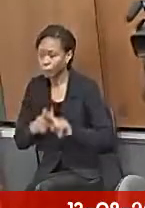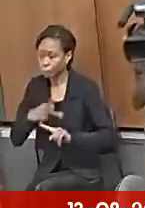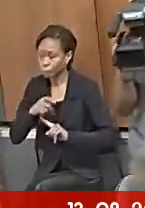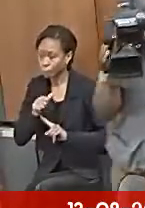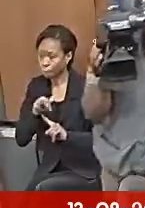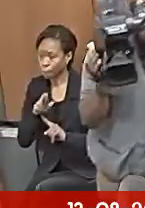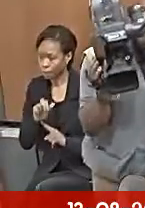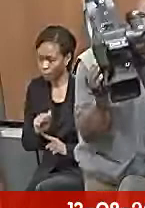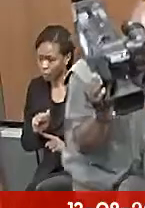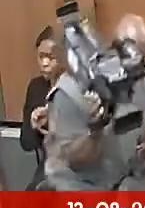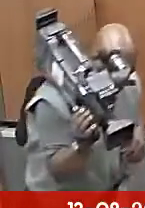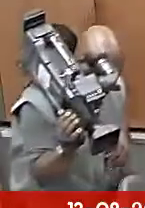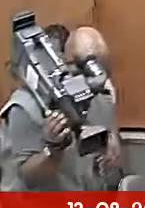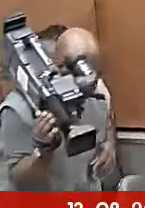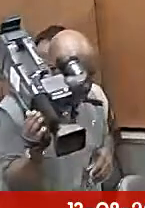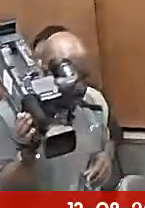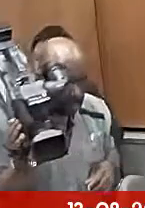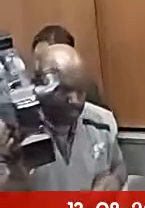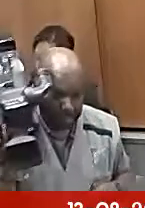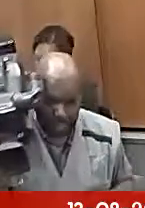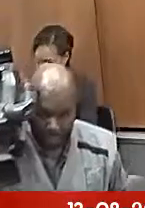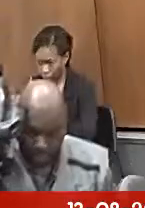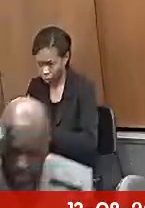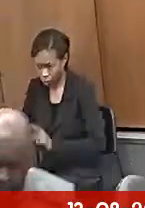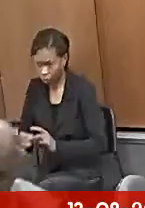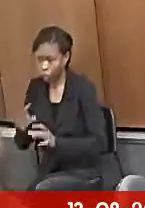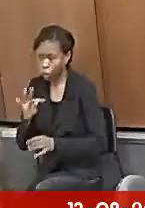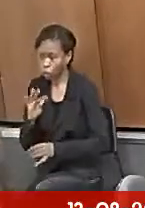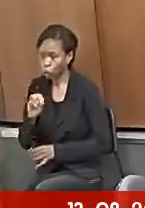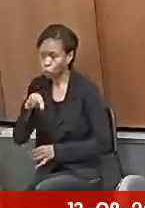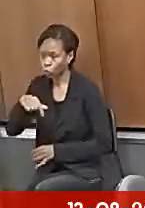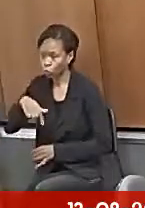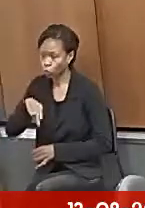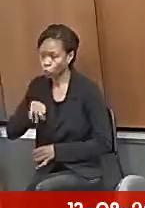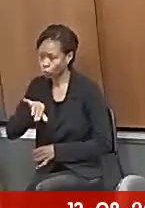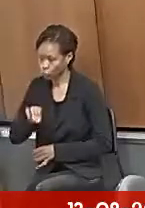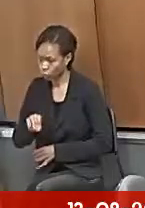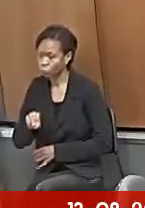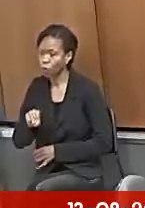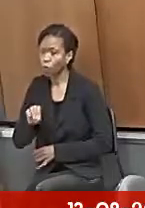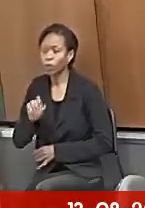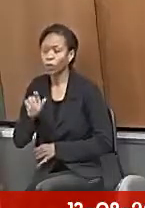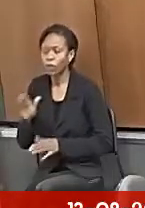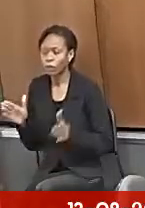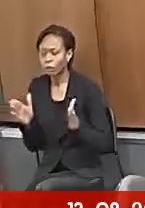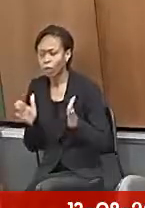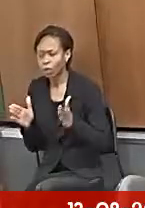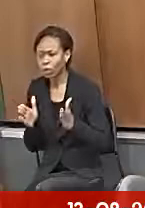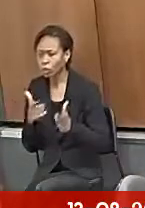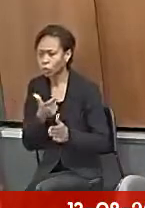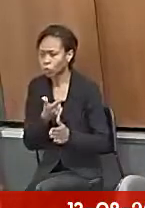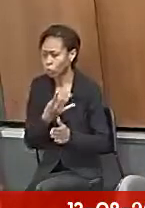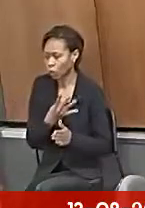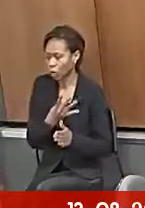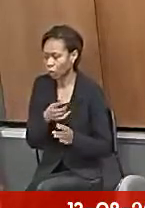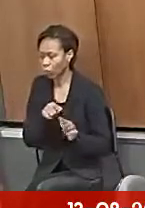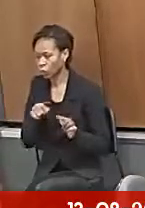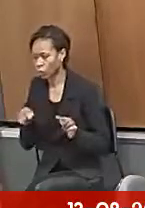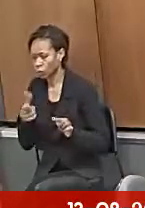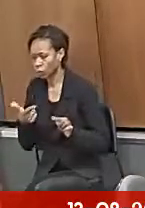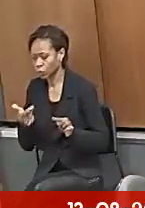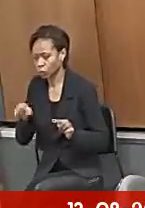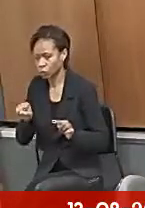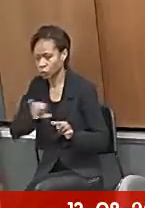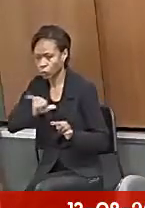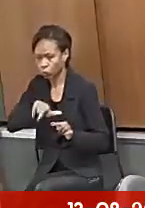tóquio este ano o torneio foi realizado na capital entre os dias 24 e 28 de julho com os melhores